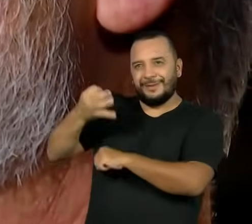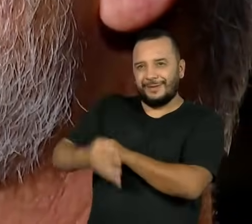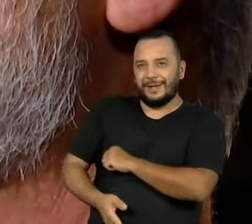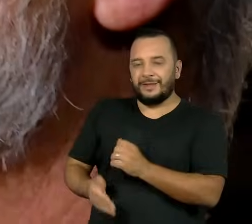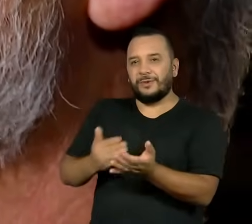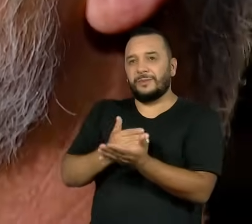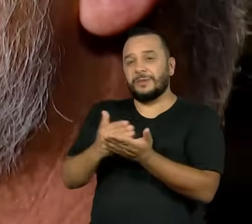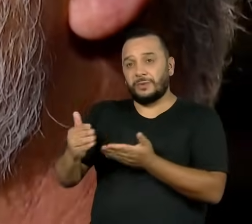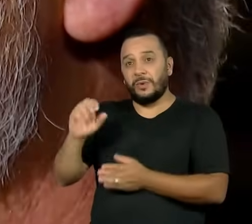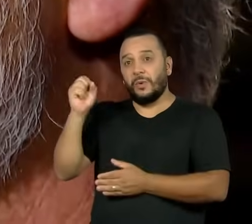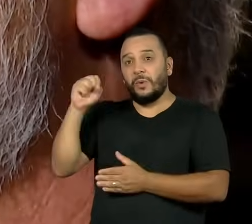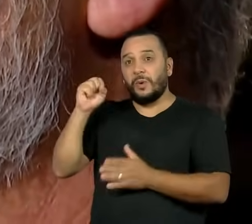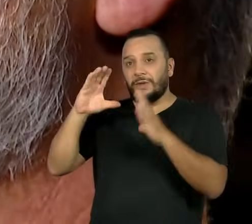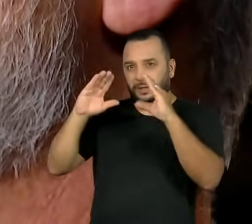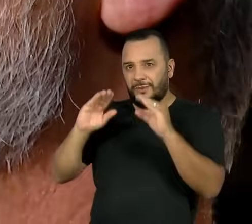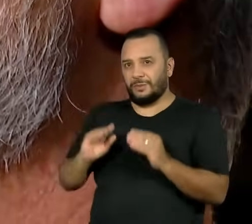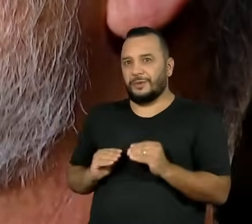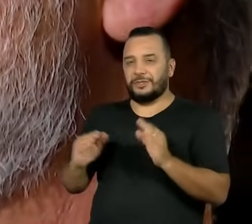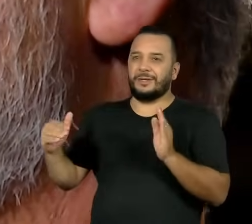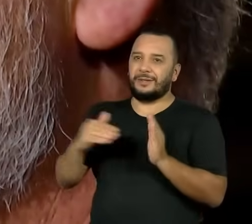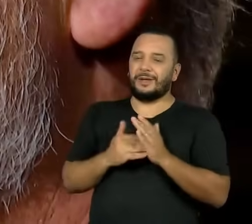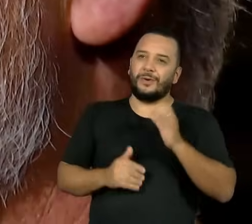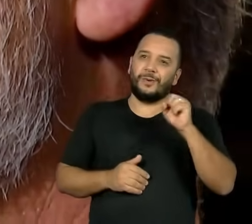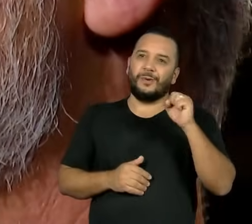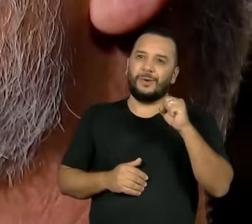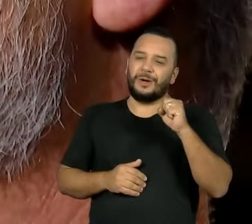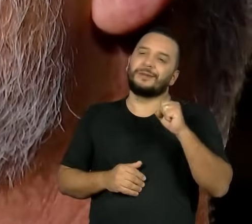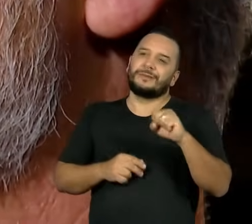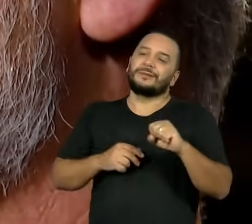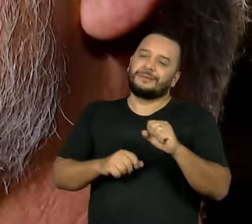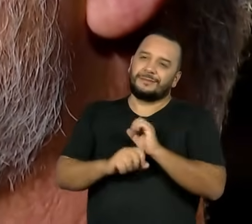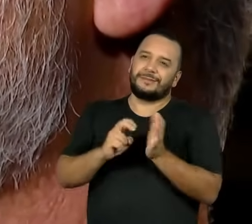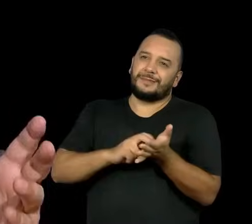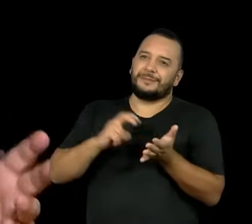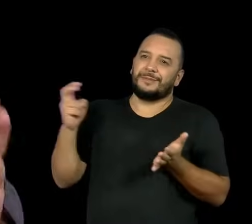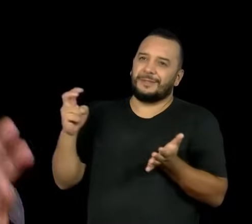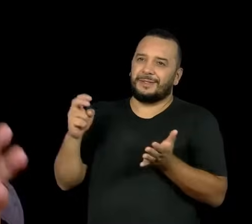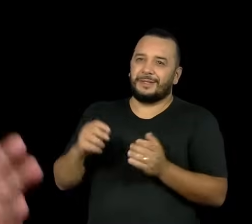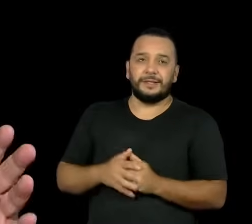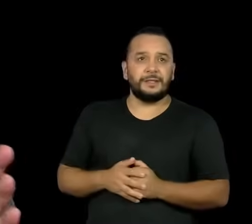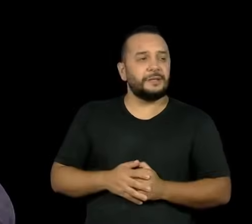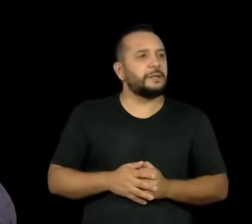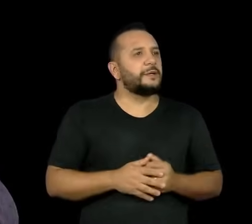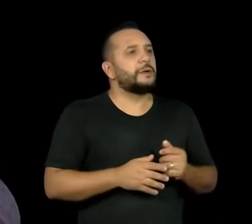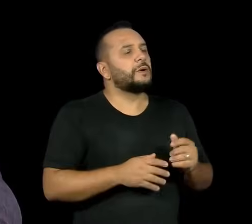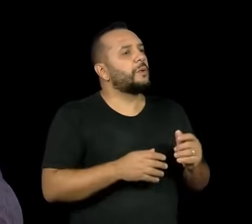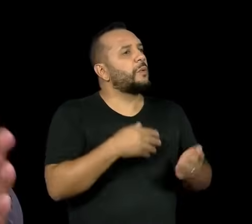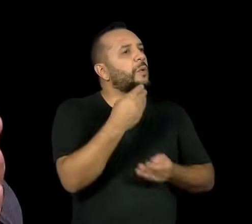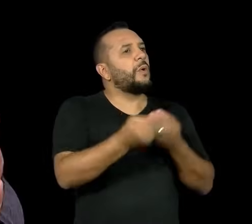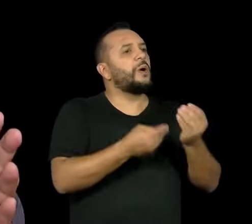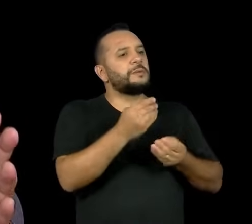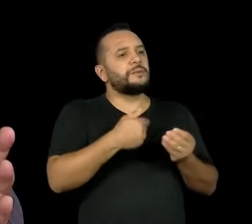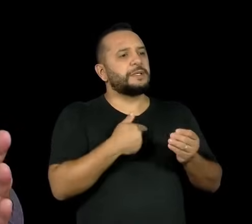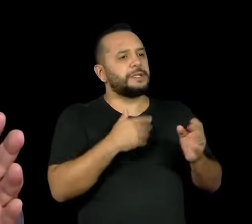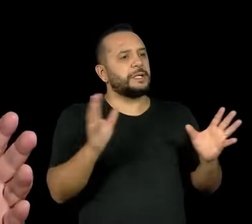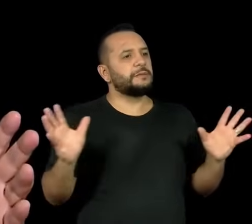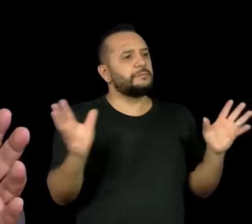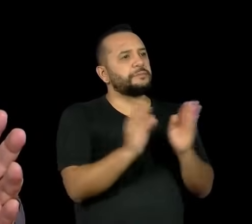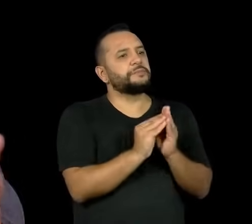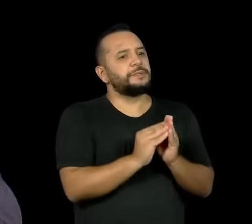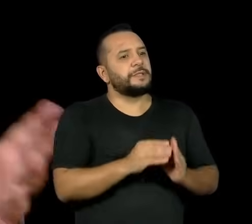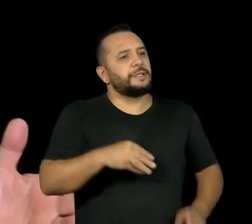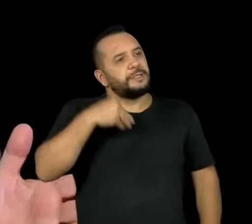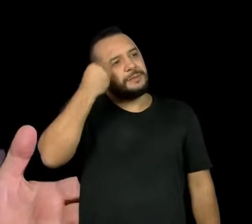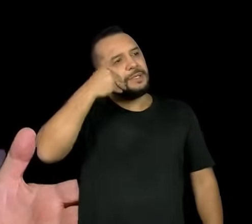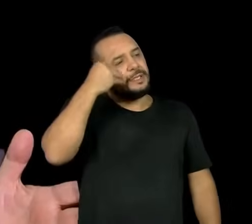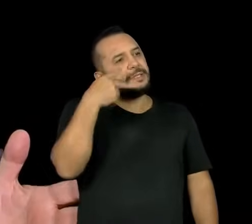8 da noite e foi até 8 da manhã do outro dia. Como que você definiria para quem está nos ouvindo e que não